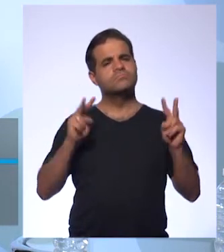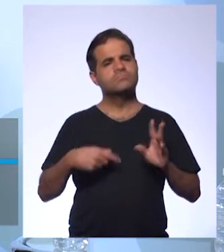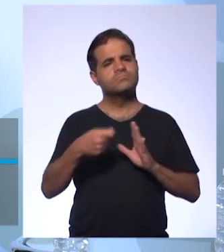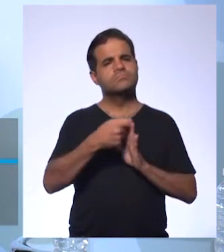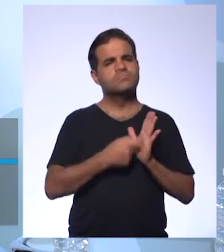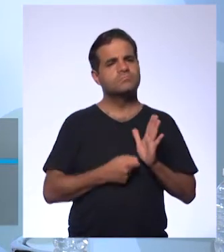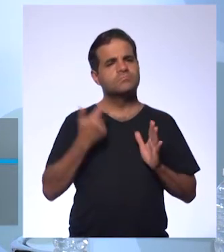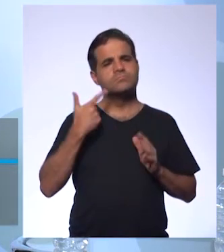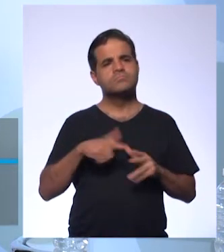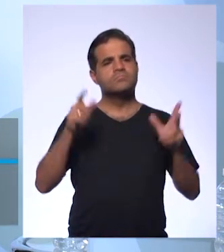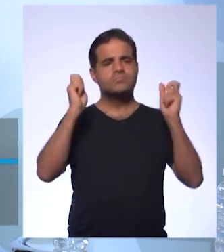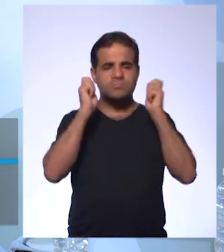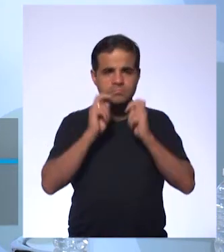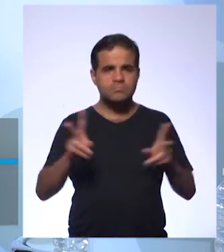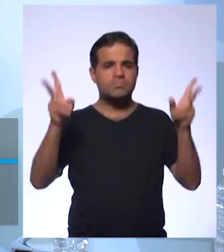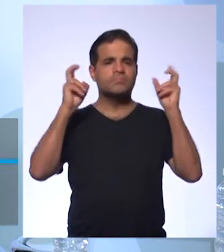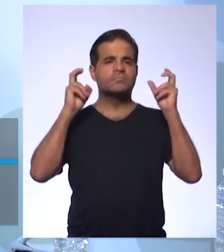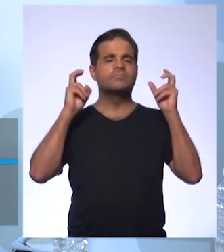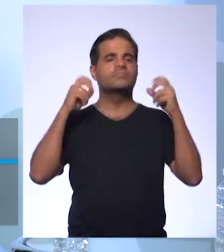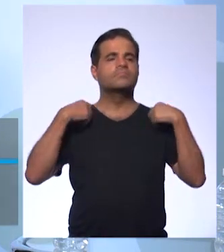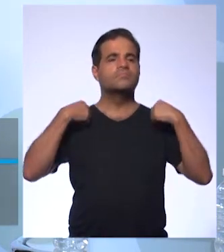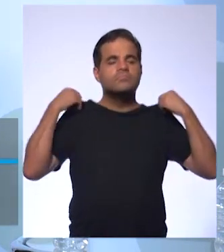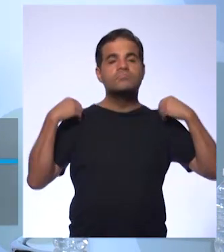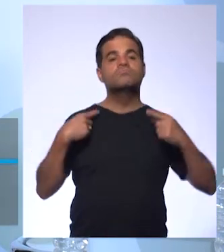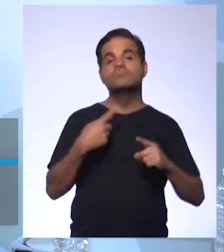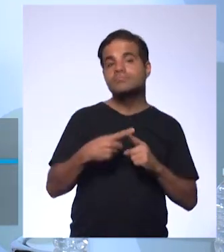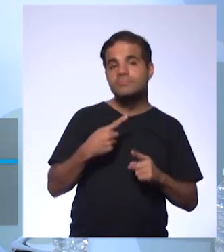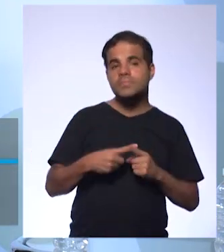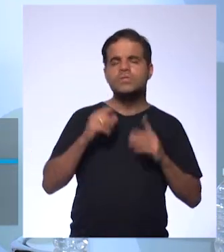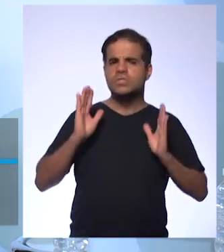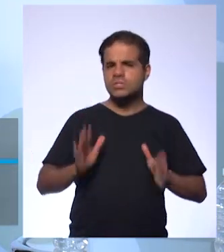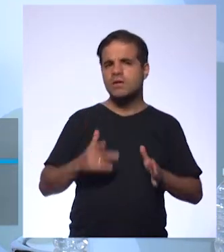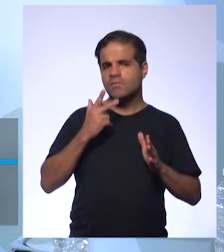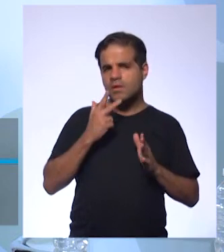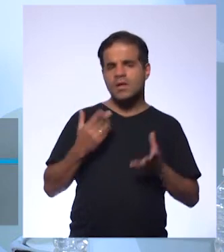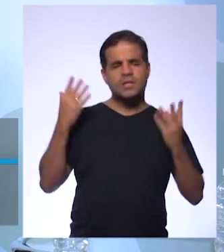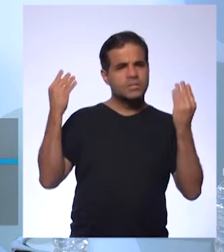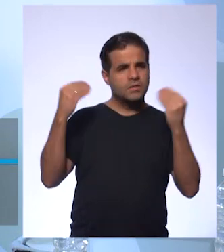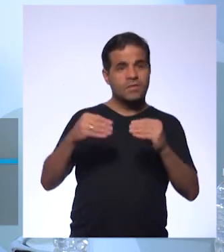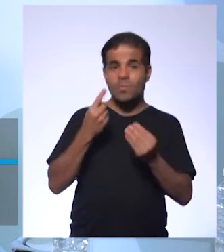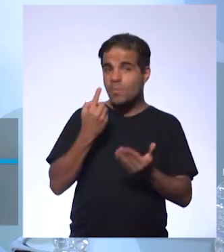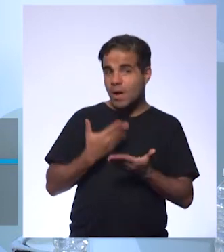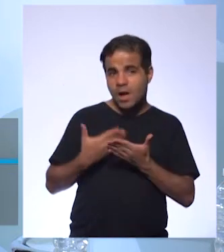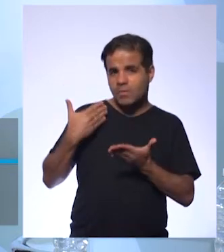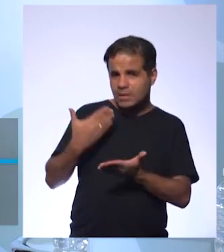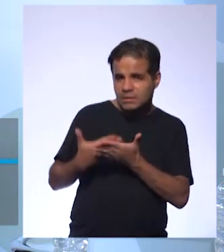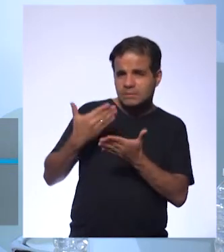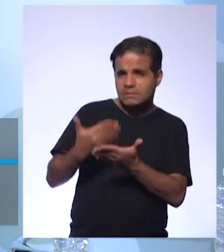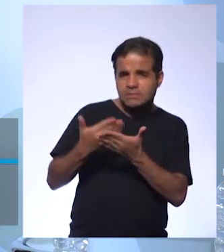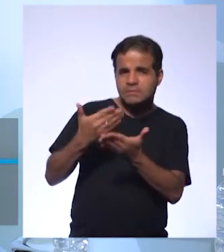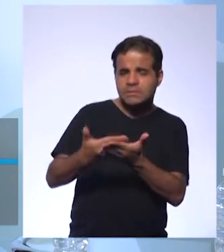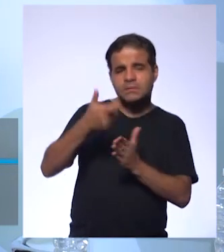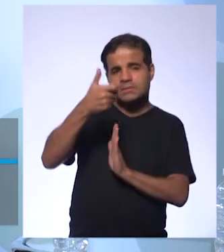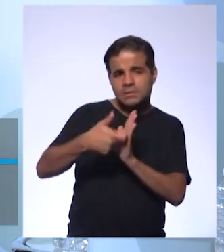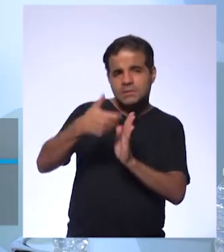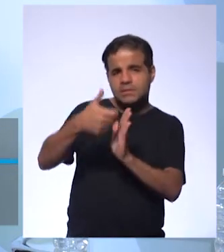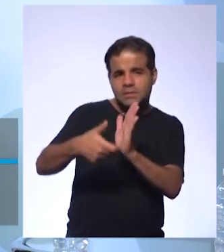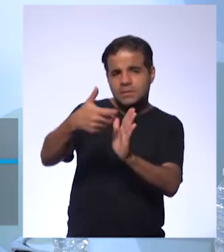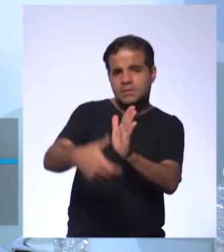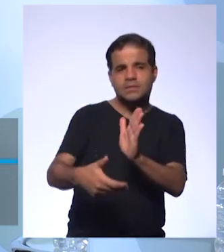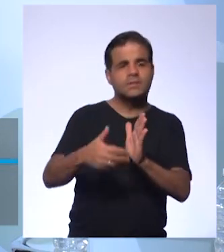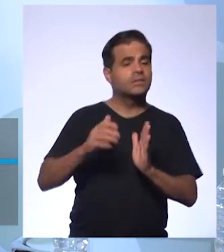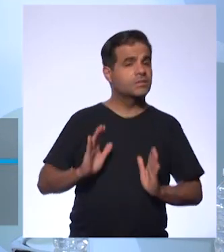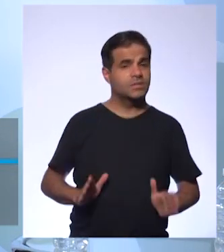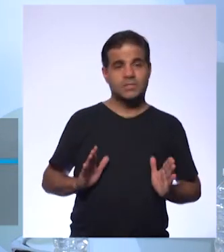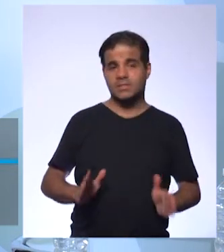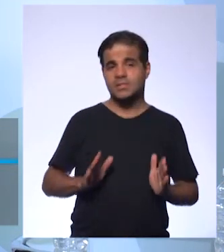numa outra perspectiva, né? Porque nós tivemos, até falei, vai ficar em uma aula atrás da outra sobre resenha, porque eu vim falando sobre resenha